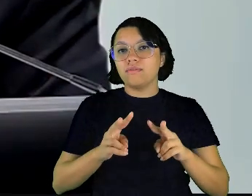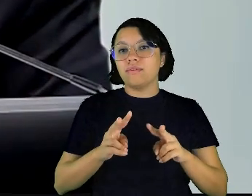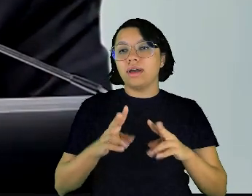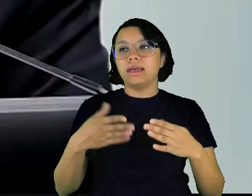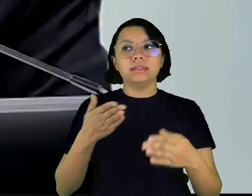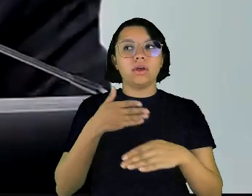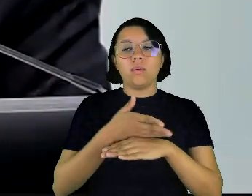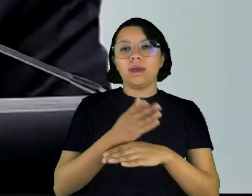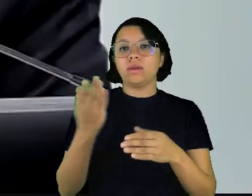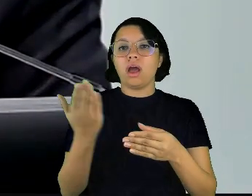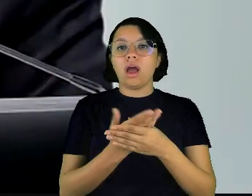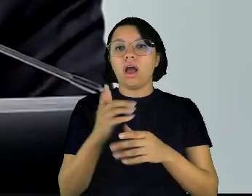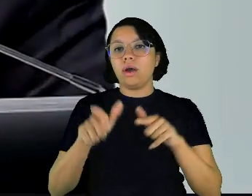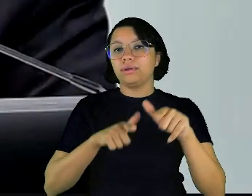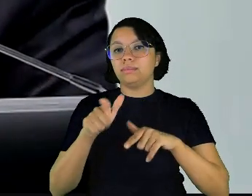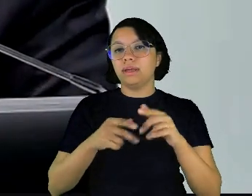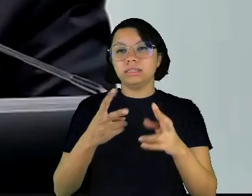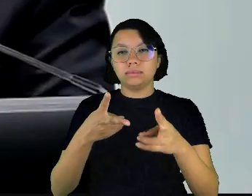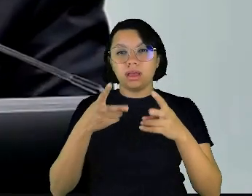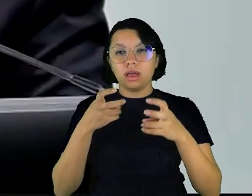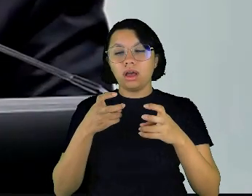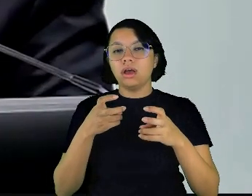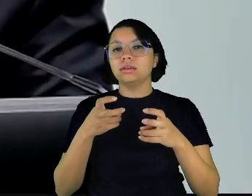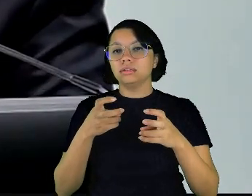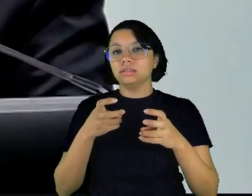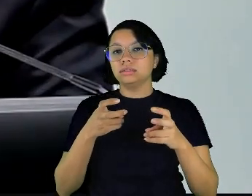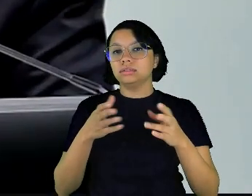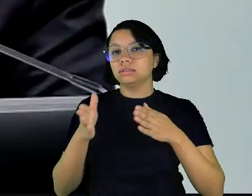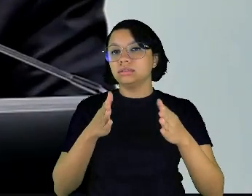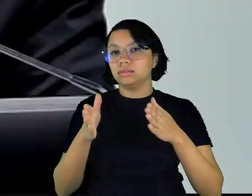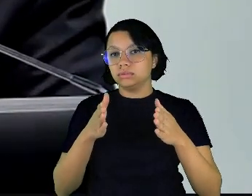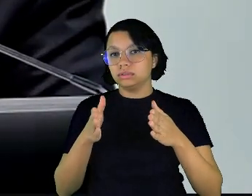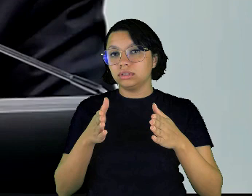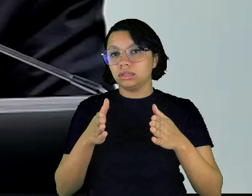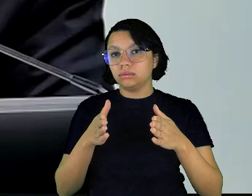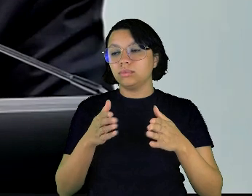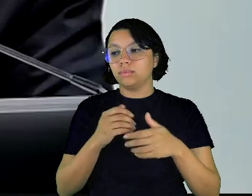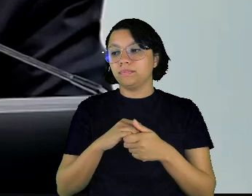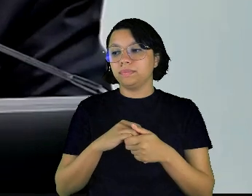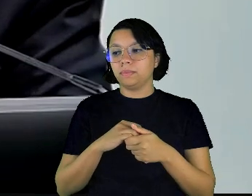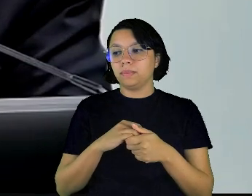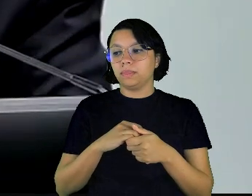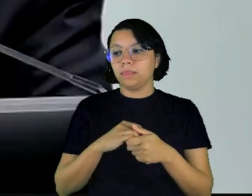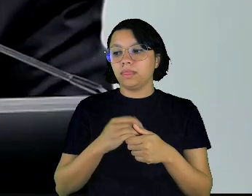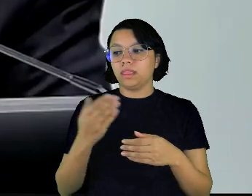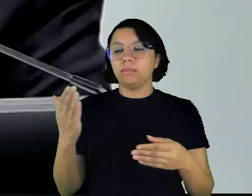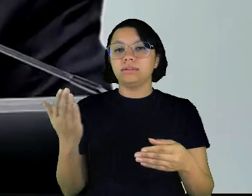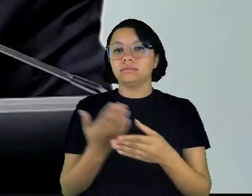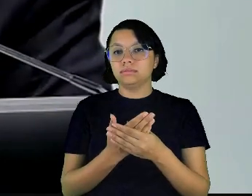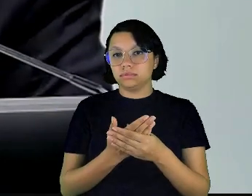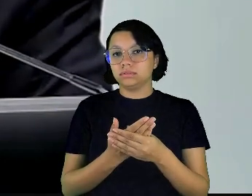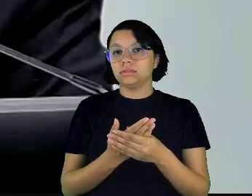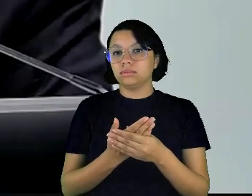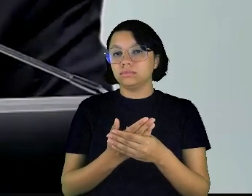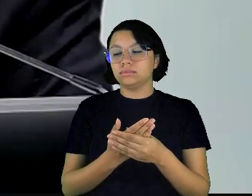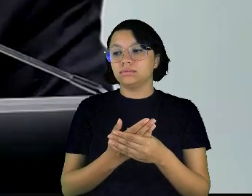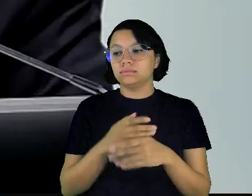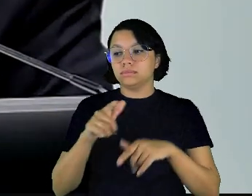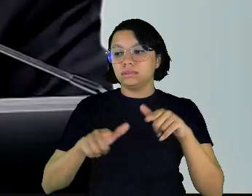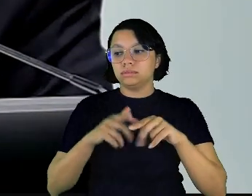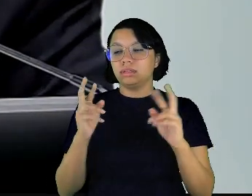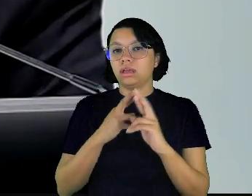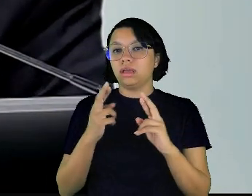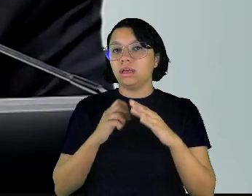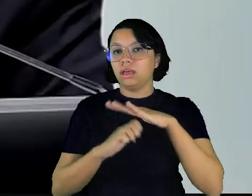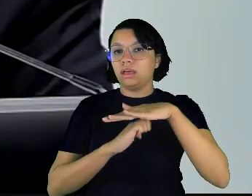ação trabalhista para reconhecer um tempo, para melhorar o tempo de contribuição dela, ela entra com uma ação trabalhista em relação à empresa anterior